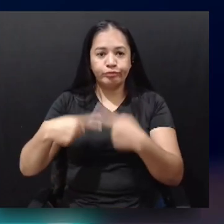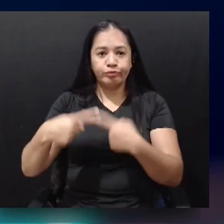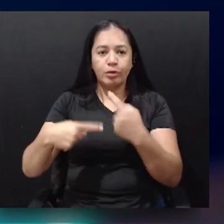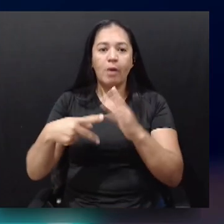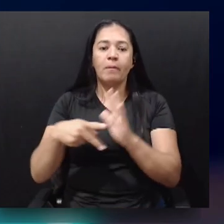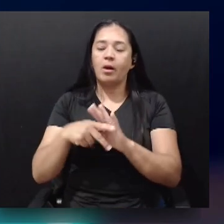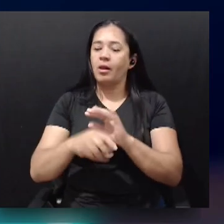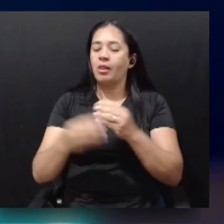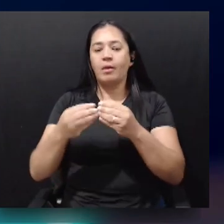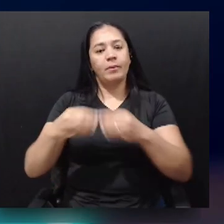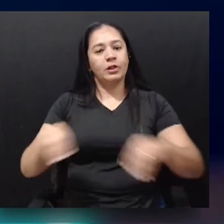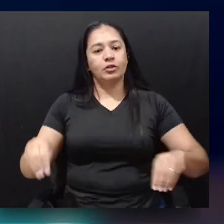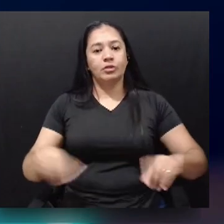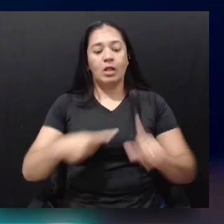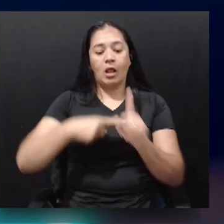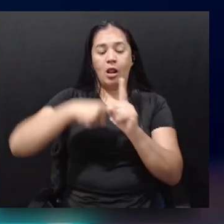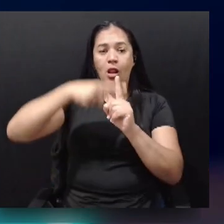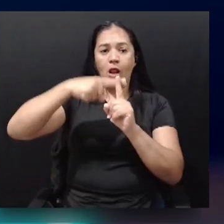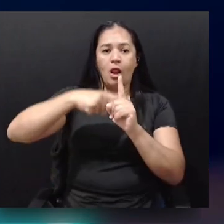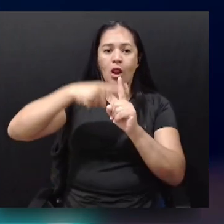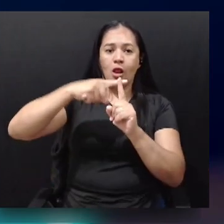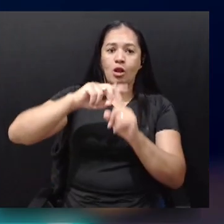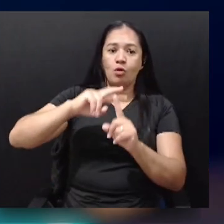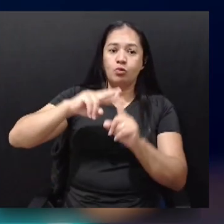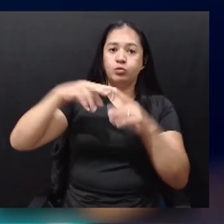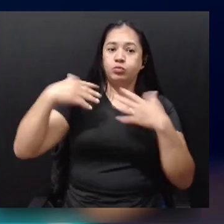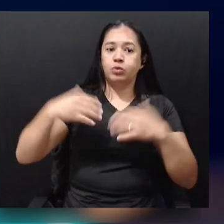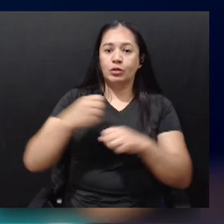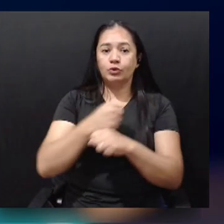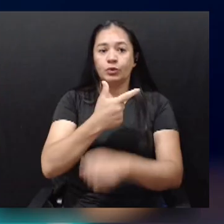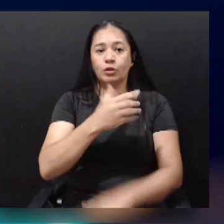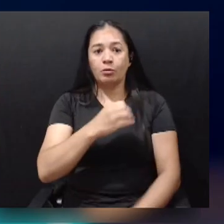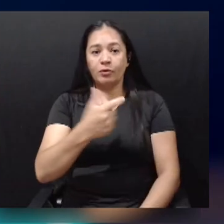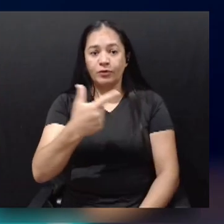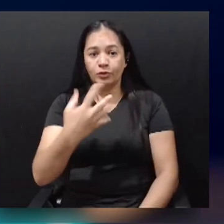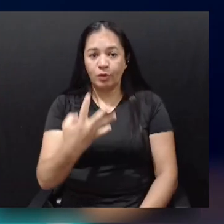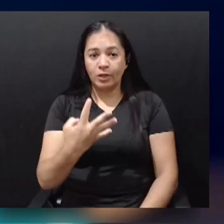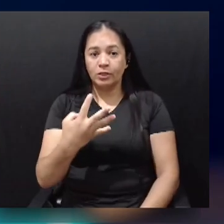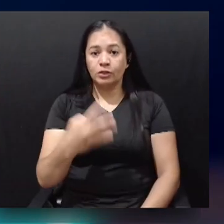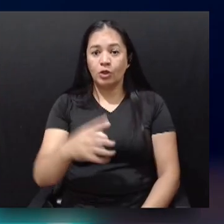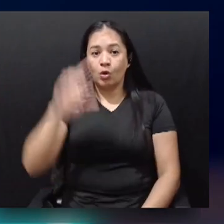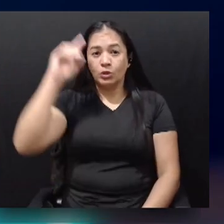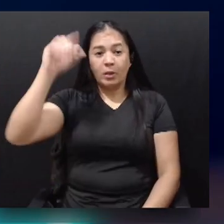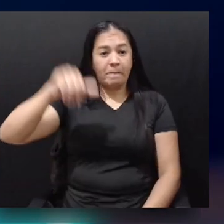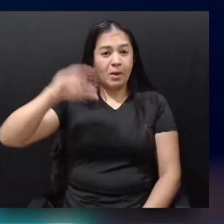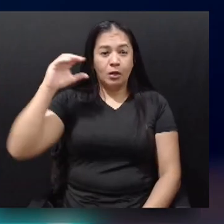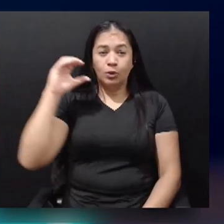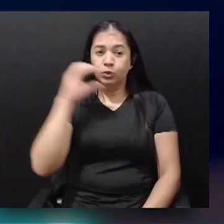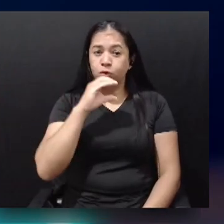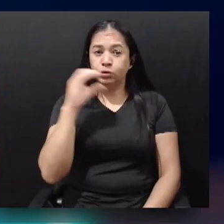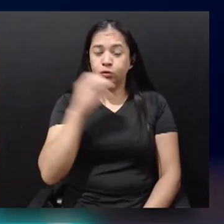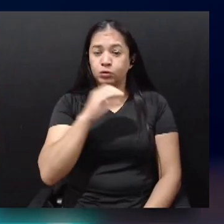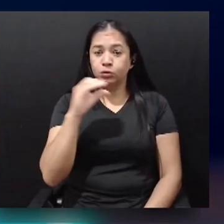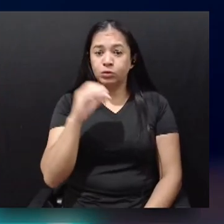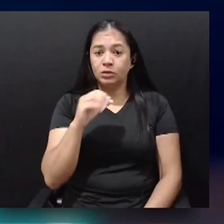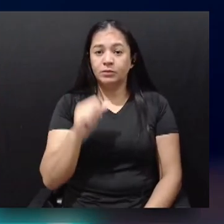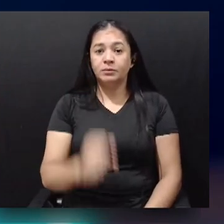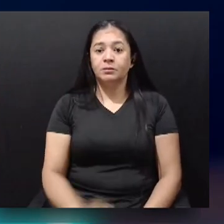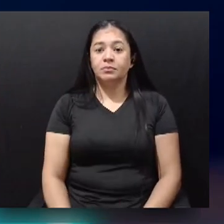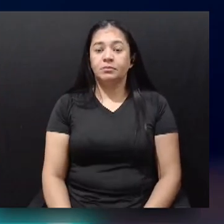A temperatura tem subido. Em 2024, nós tivemos o dia mais quente em 124 anos.